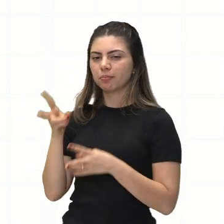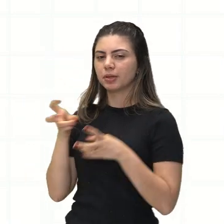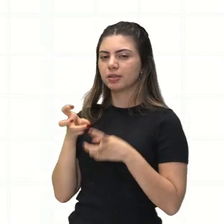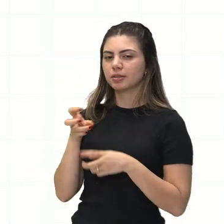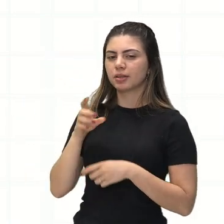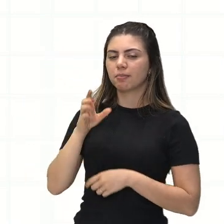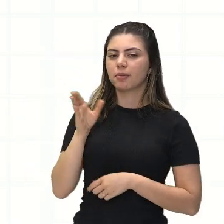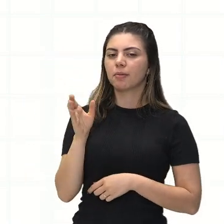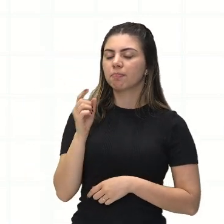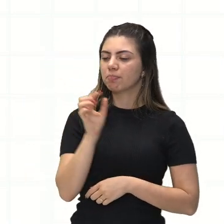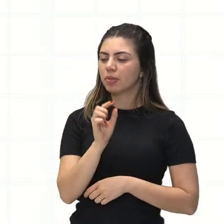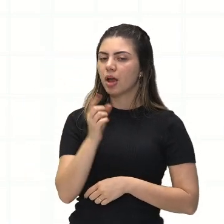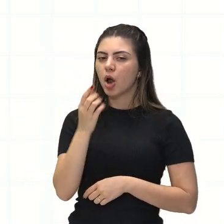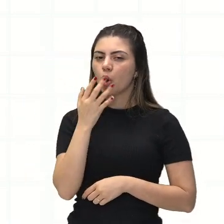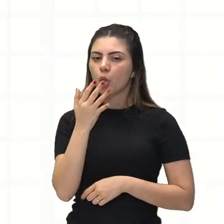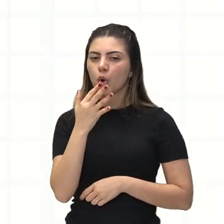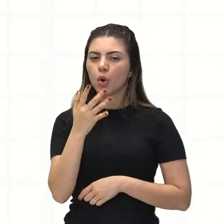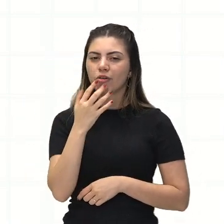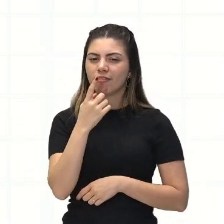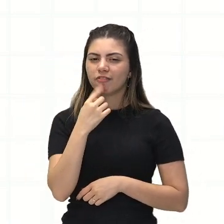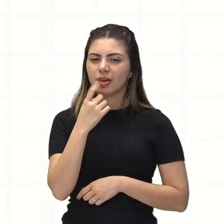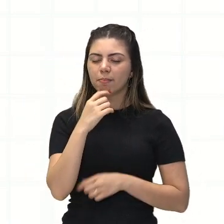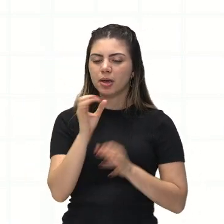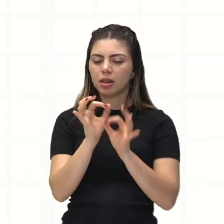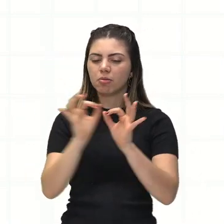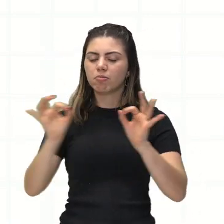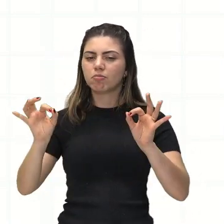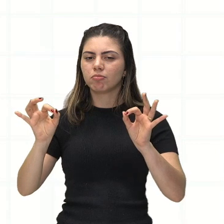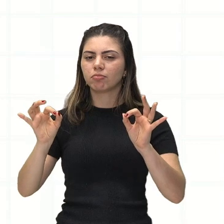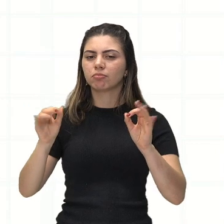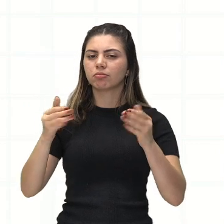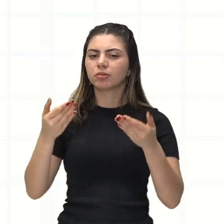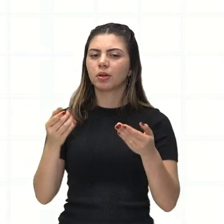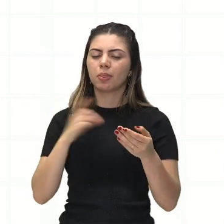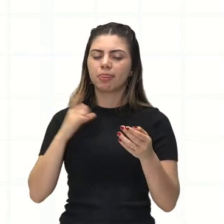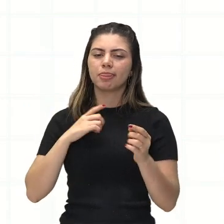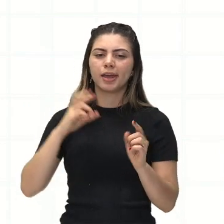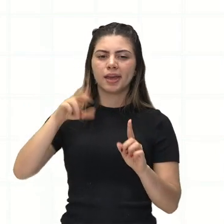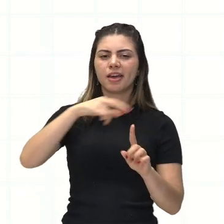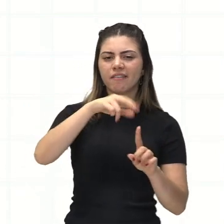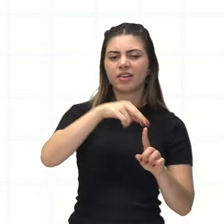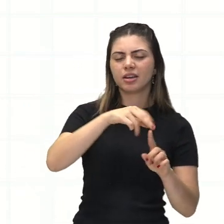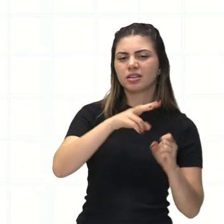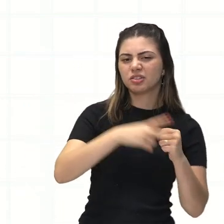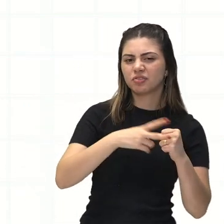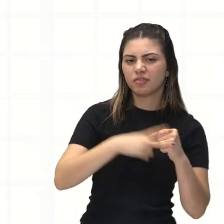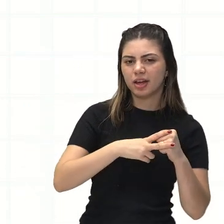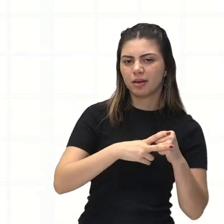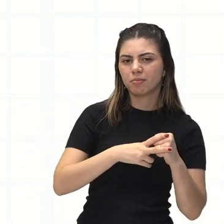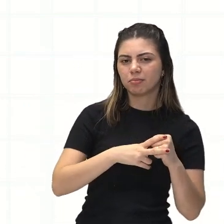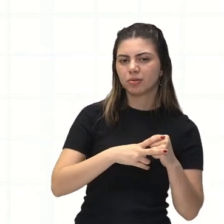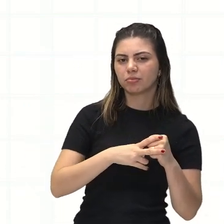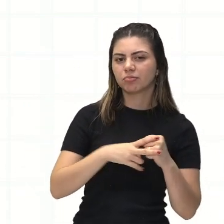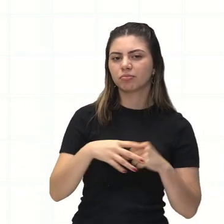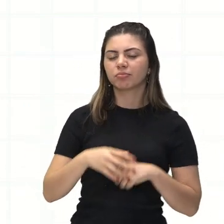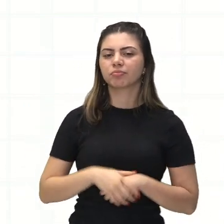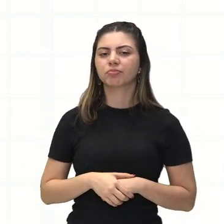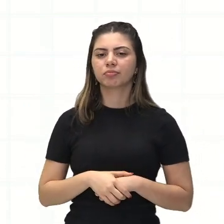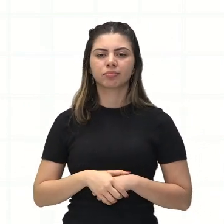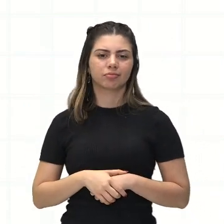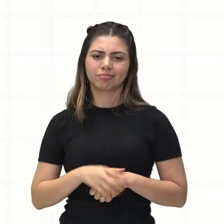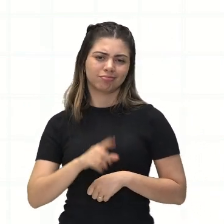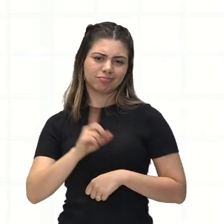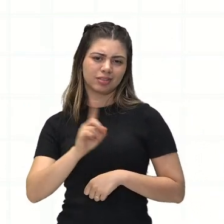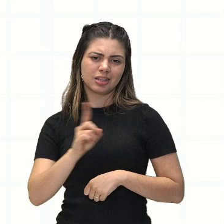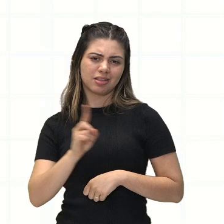inteligência. Da sua inteligência está complementando o sentido do verbo? Ela tinha da sua inteligência?